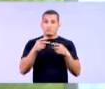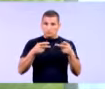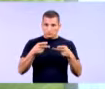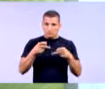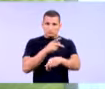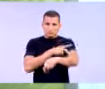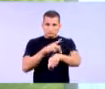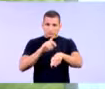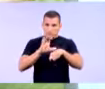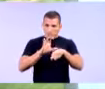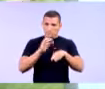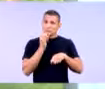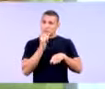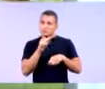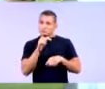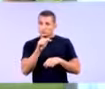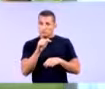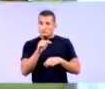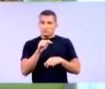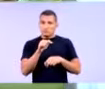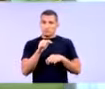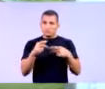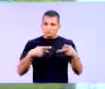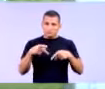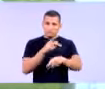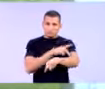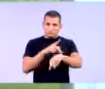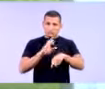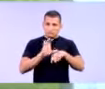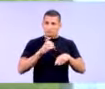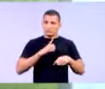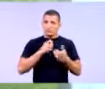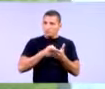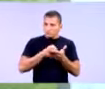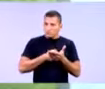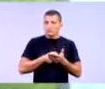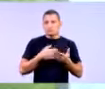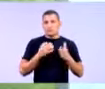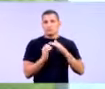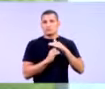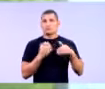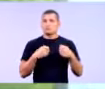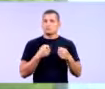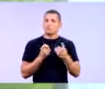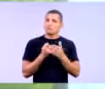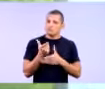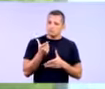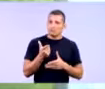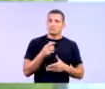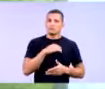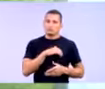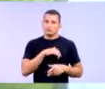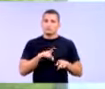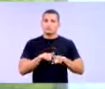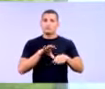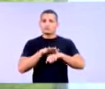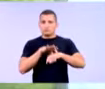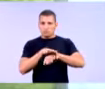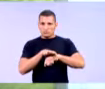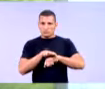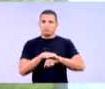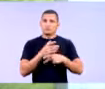for obrigatório, né, ele tem que pagar aí uma remuneração para o aluno, cobrir contra acidentes pessoais